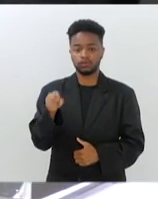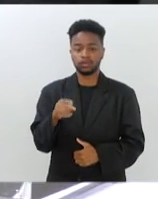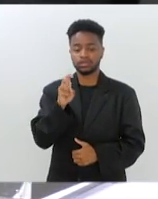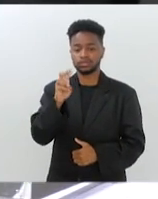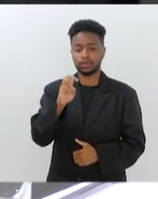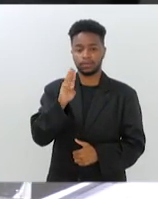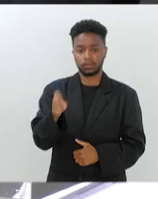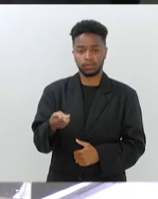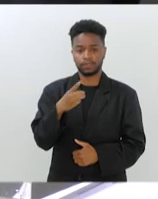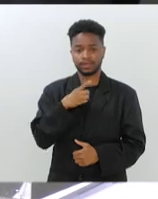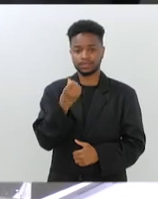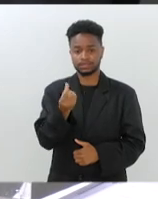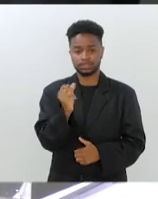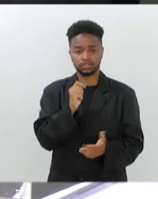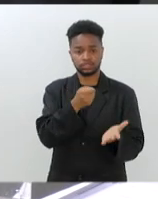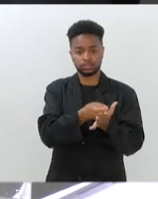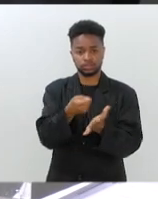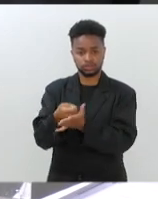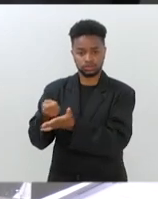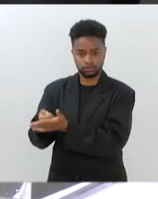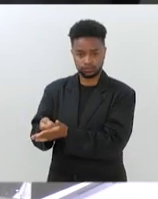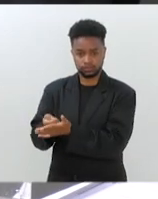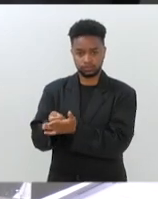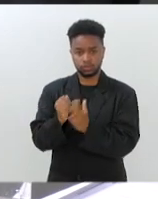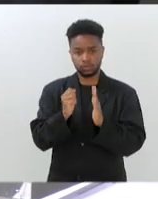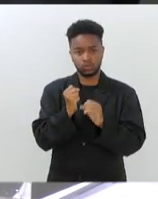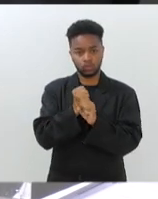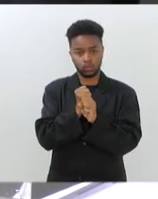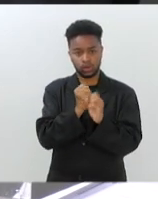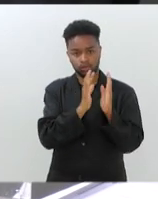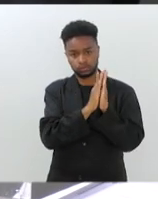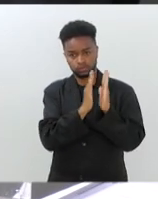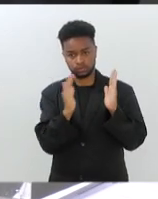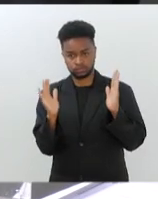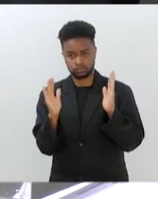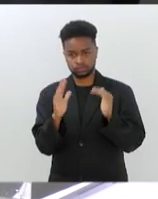seis patrocínios ao longo do ano